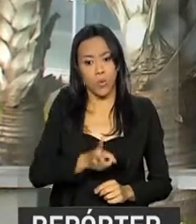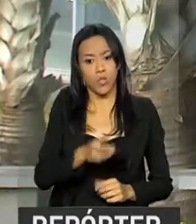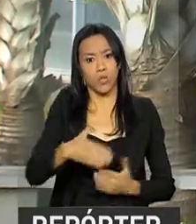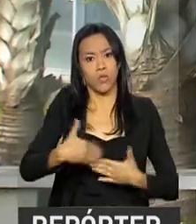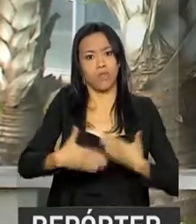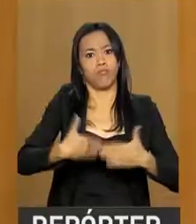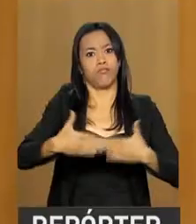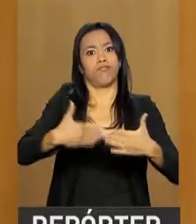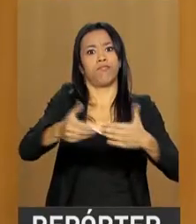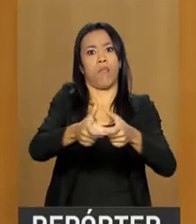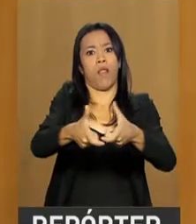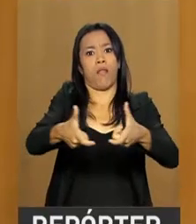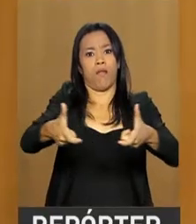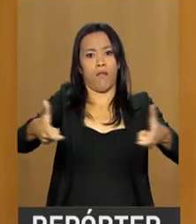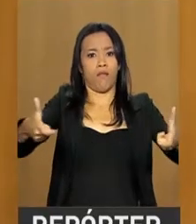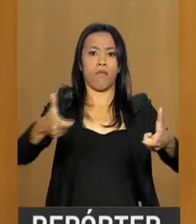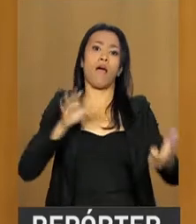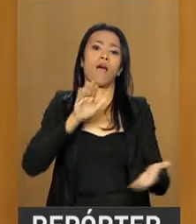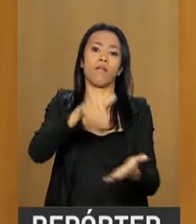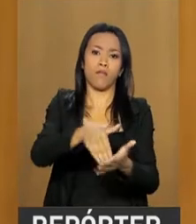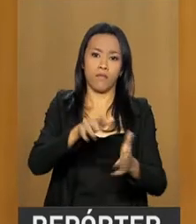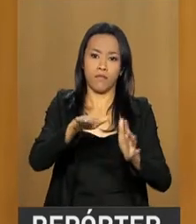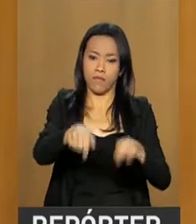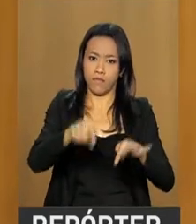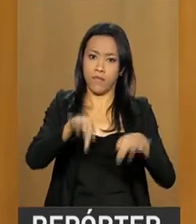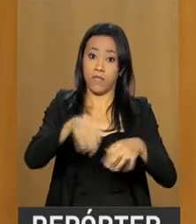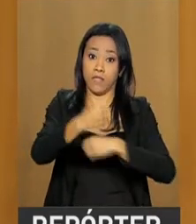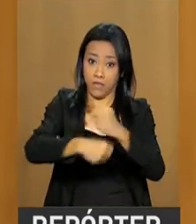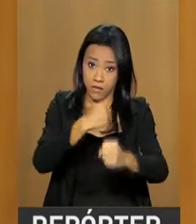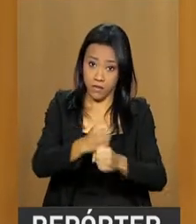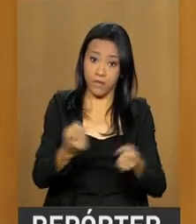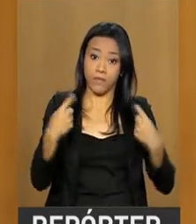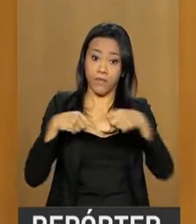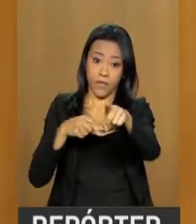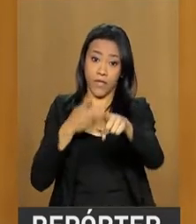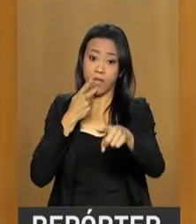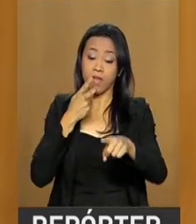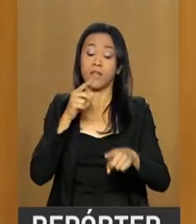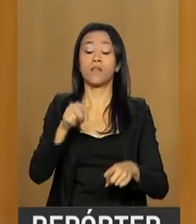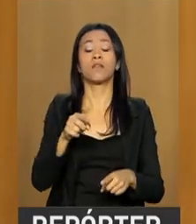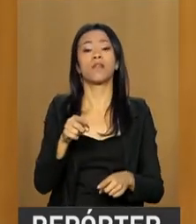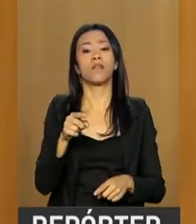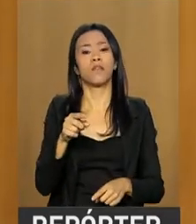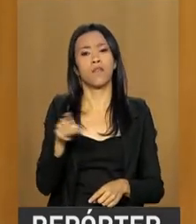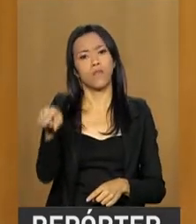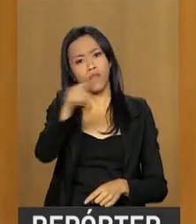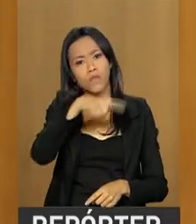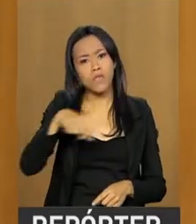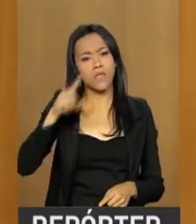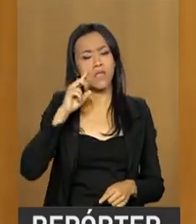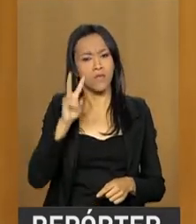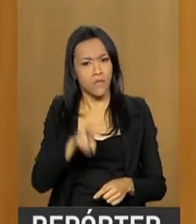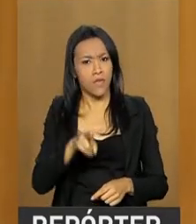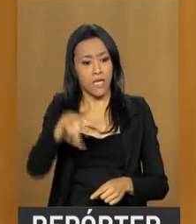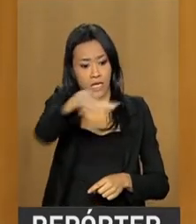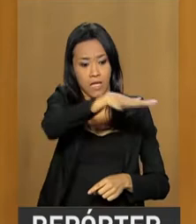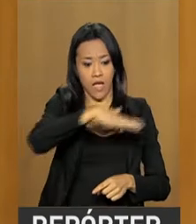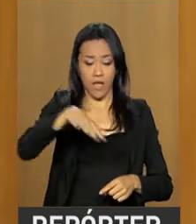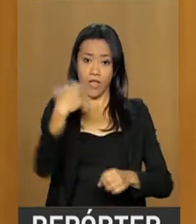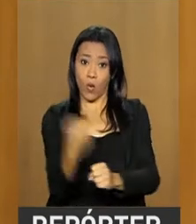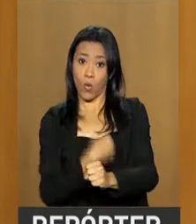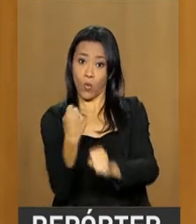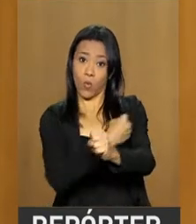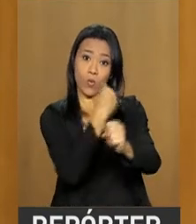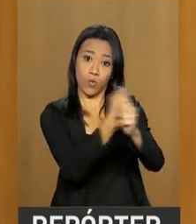novembro desse ano. Eu acredito que vem números melhores em agosto, até porque vocês vejam que a construção civil,